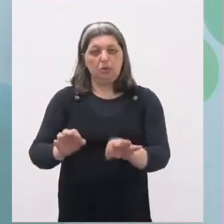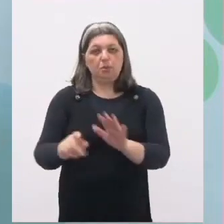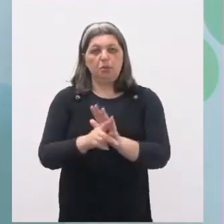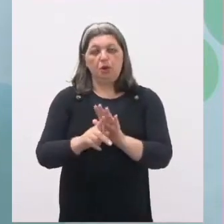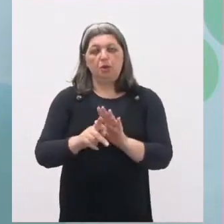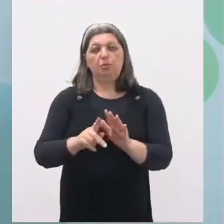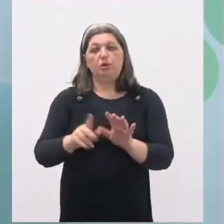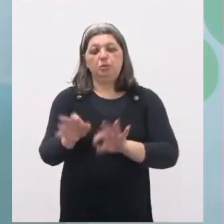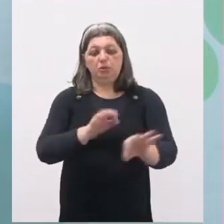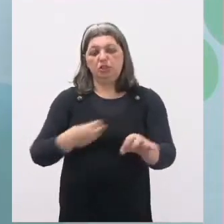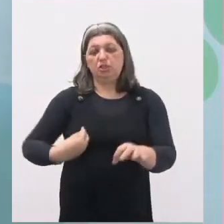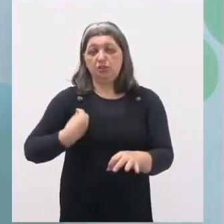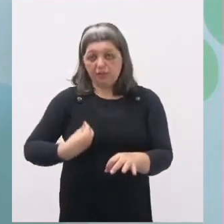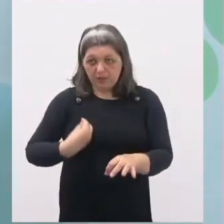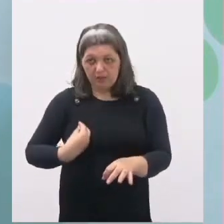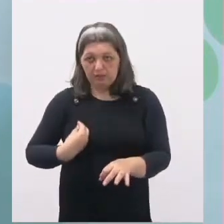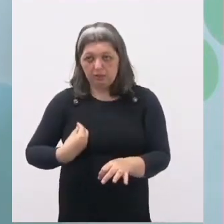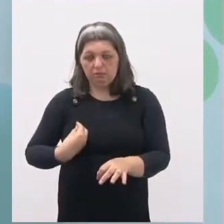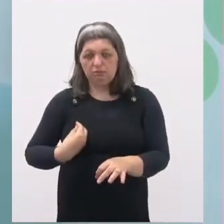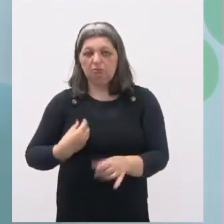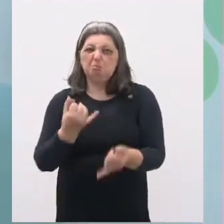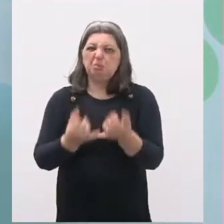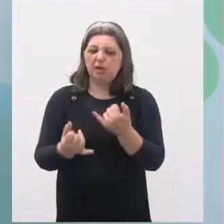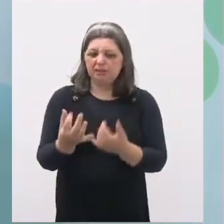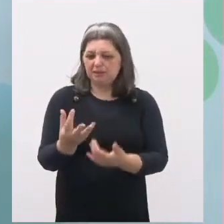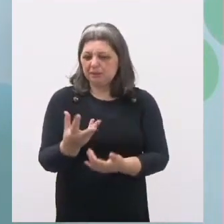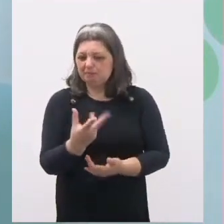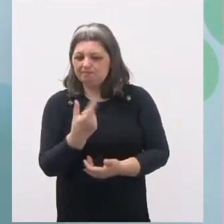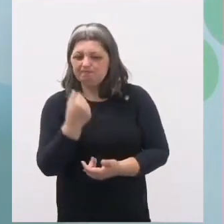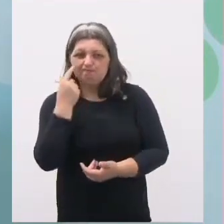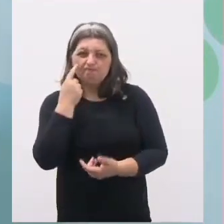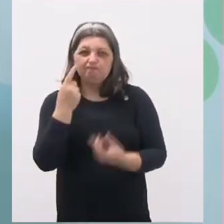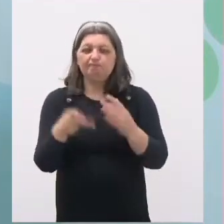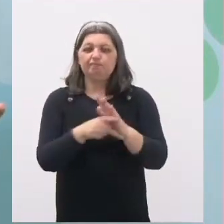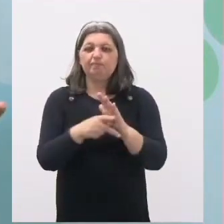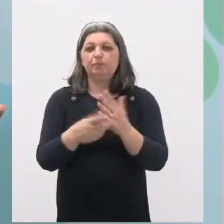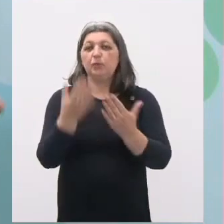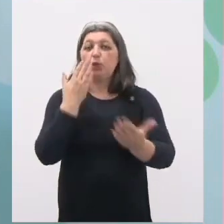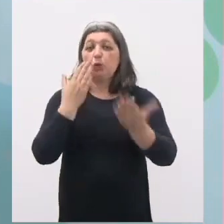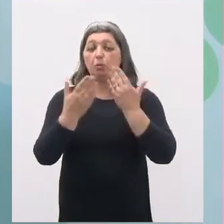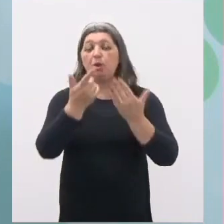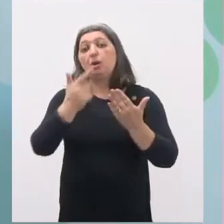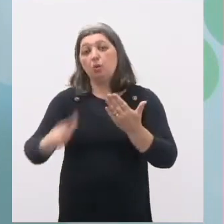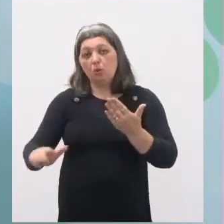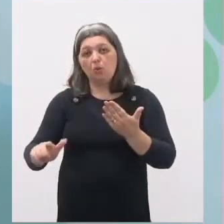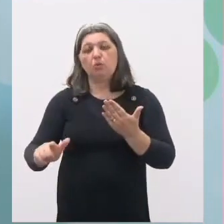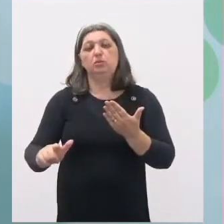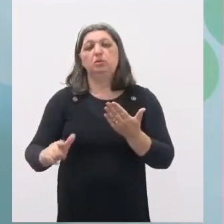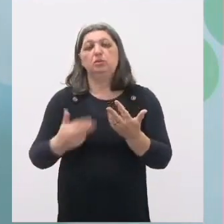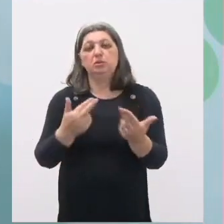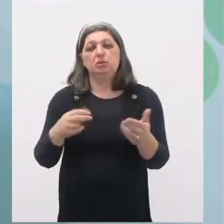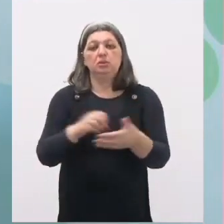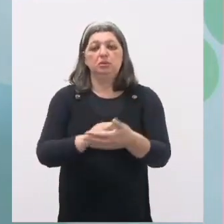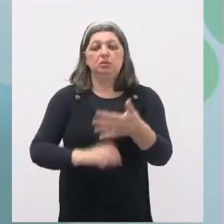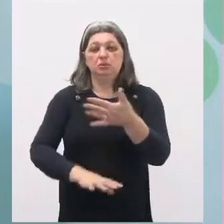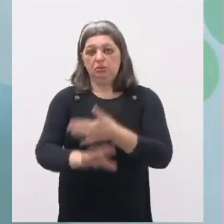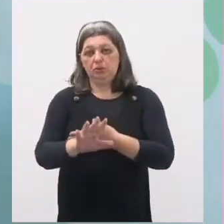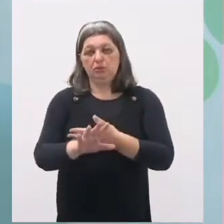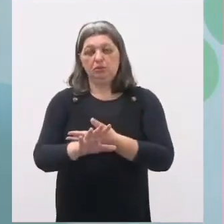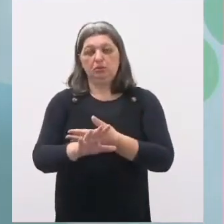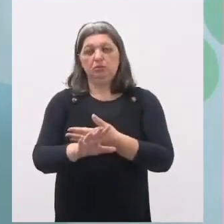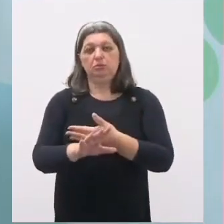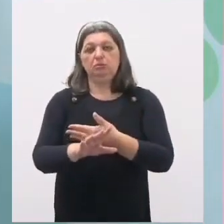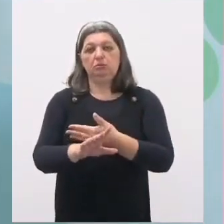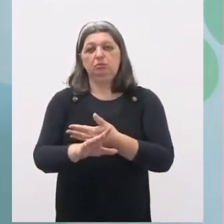certa formosura, usando essa palavra, em vez de comparar com outras relações de currículo, né, na concepção de